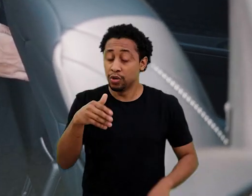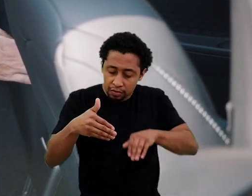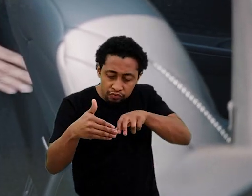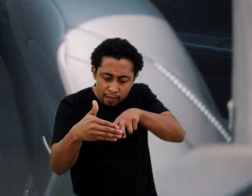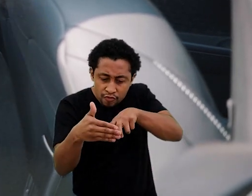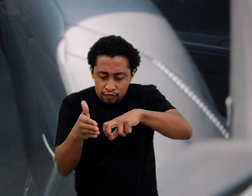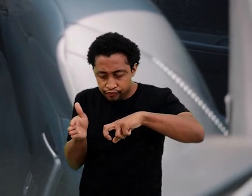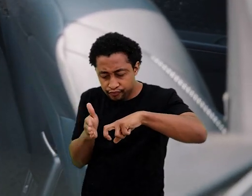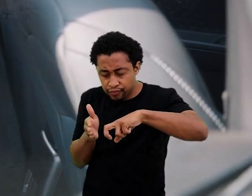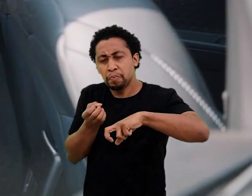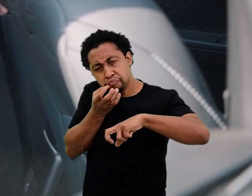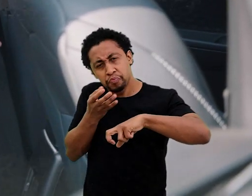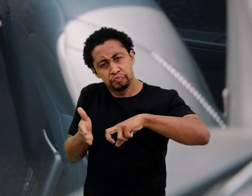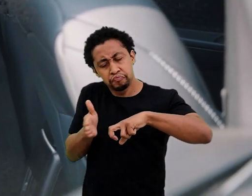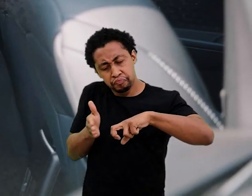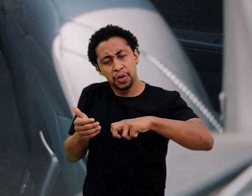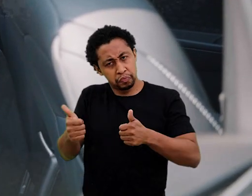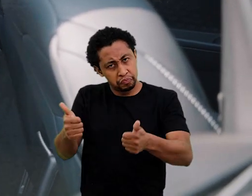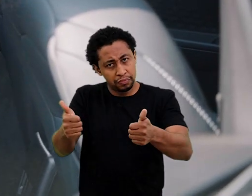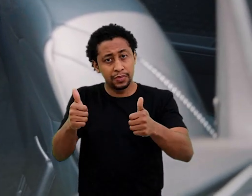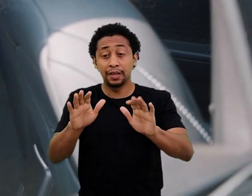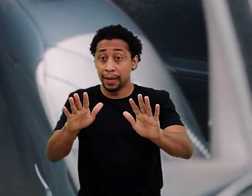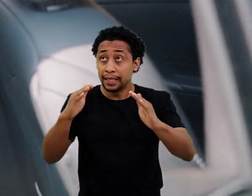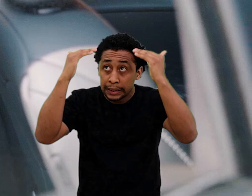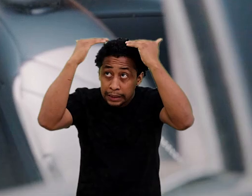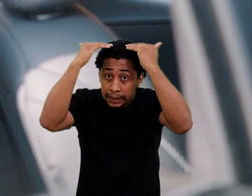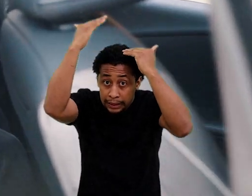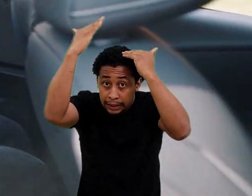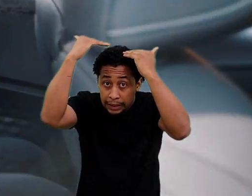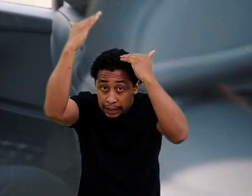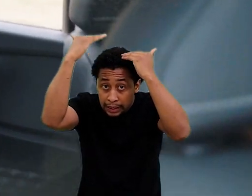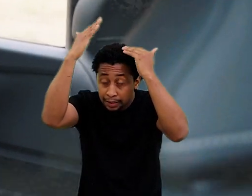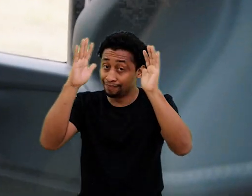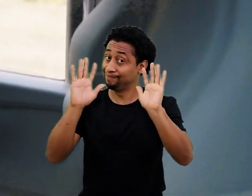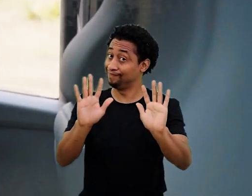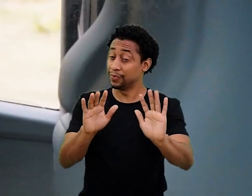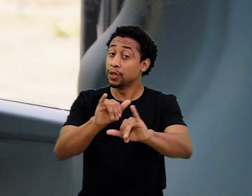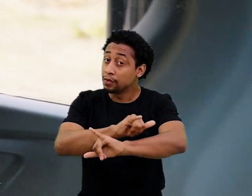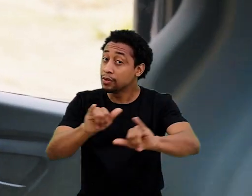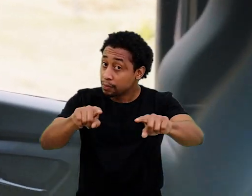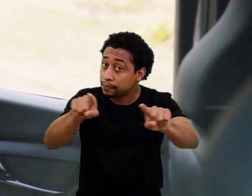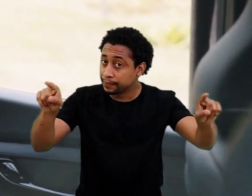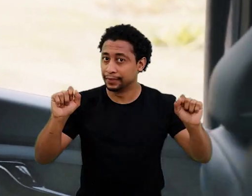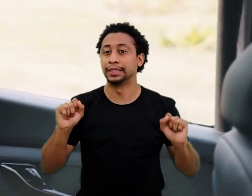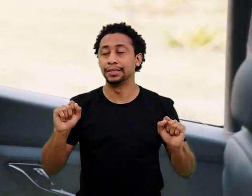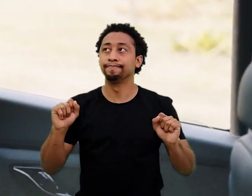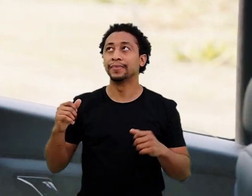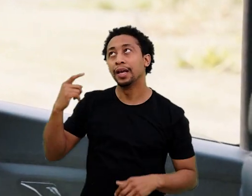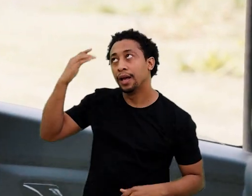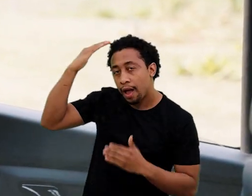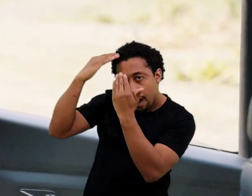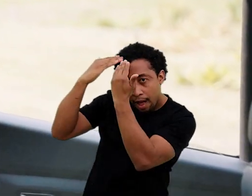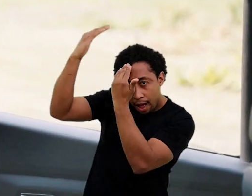relação ao encosto, então não é um espaço ruim, o espaço é bom para os pés. Para a cabeça aqui, eu vou dizer o seguinte para vocês, a gente